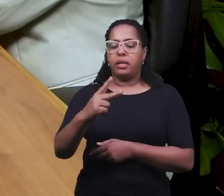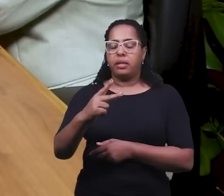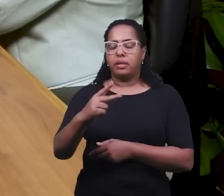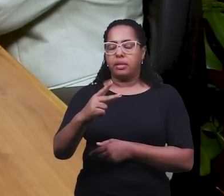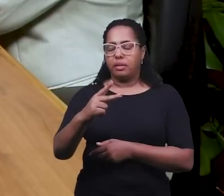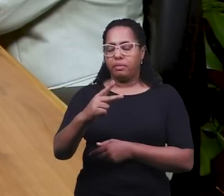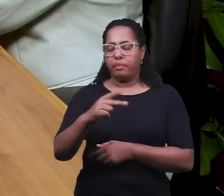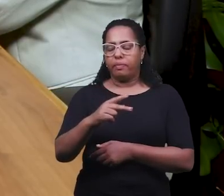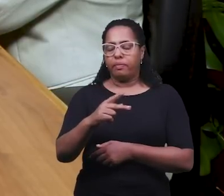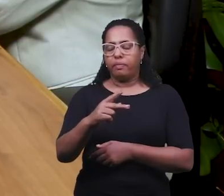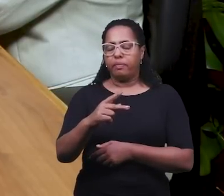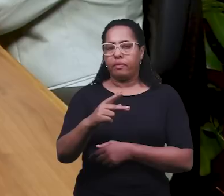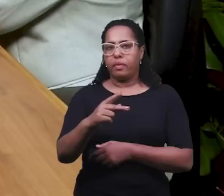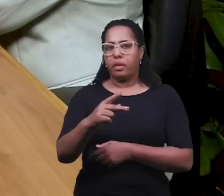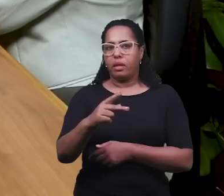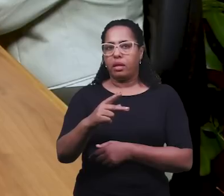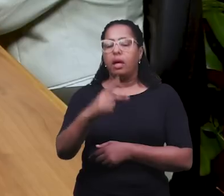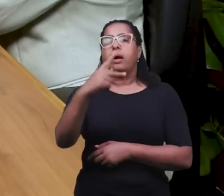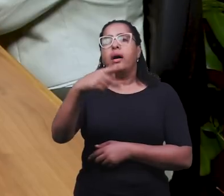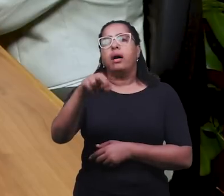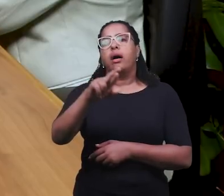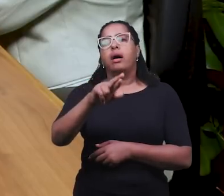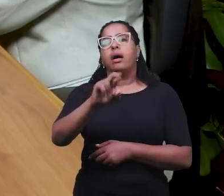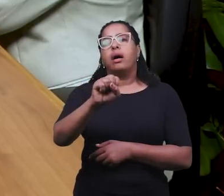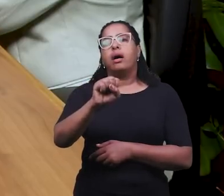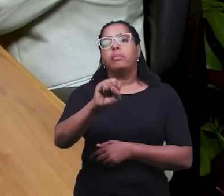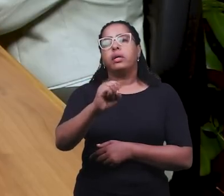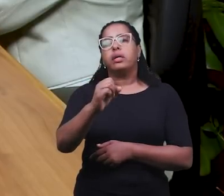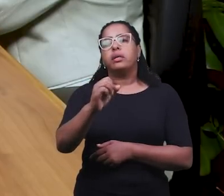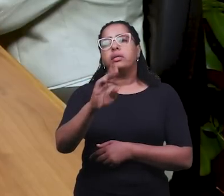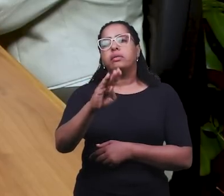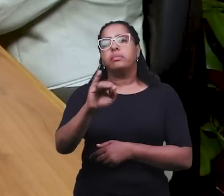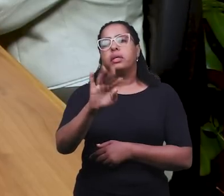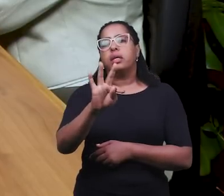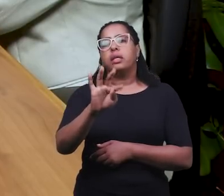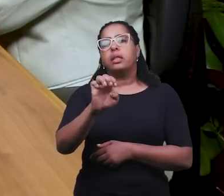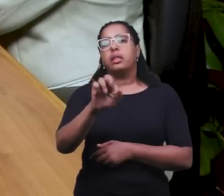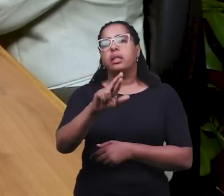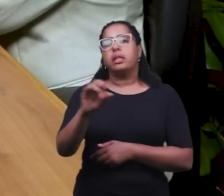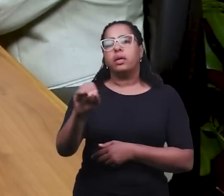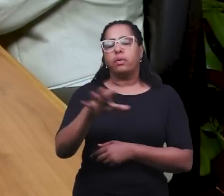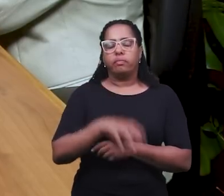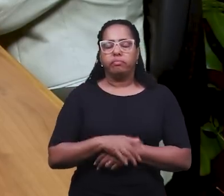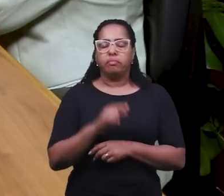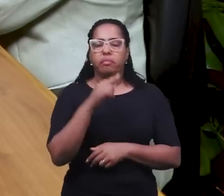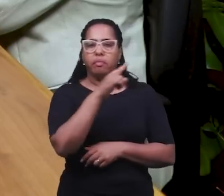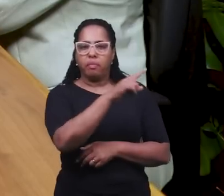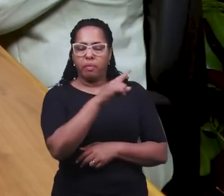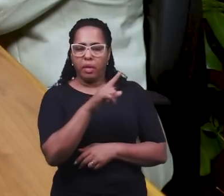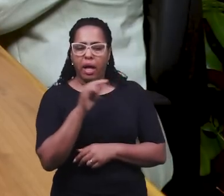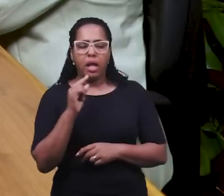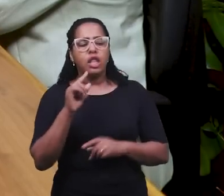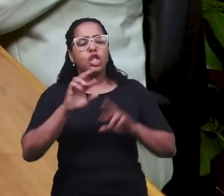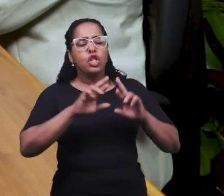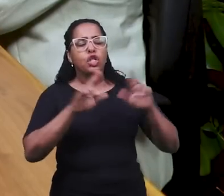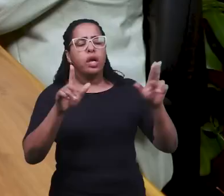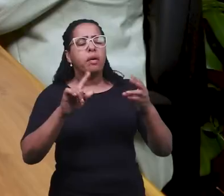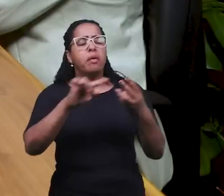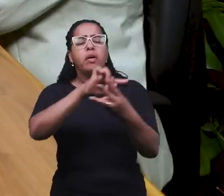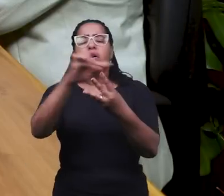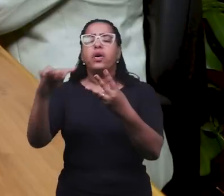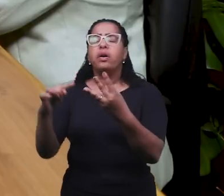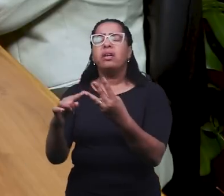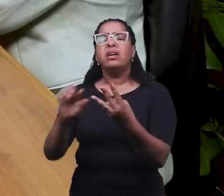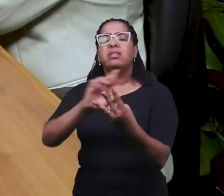onde o grego. Então, na verdade, não vou entrar em detalhe, mas às vezes as pessoas perguntam qual a diferença